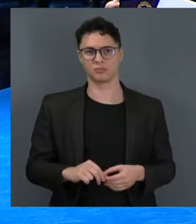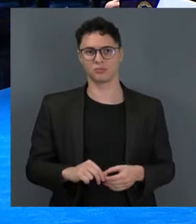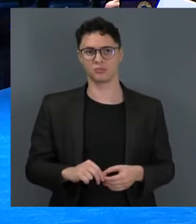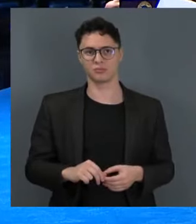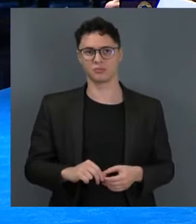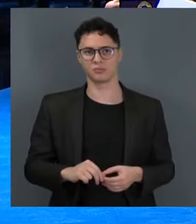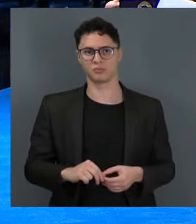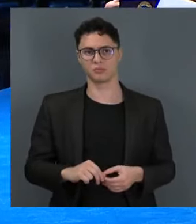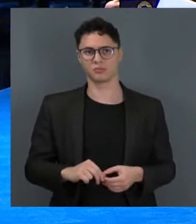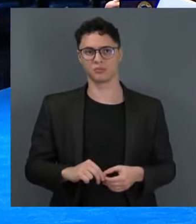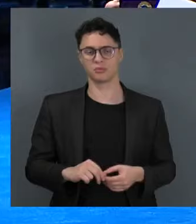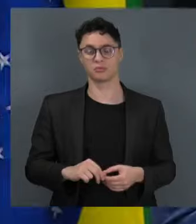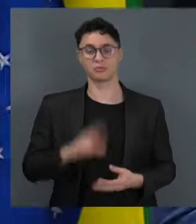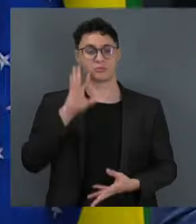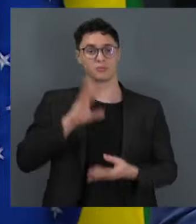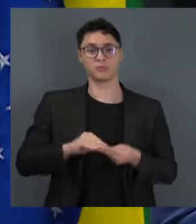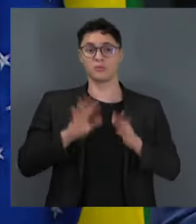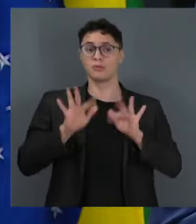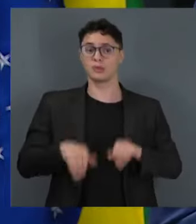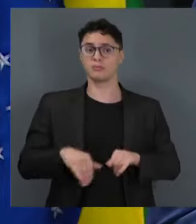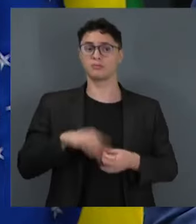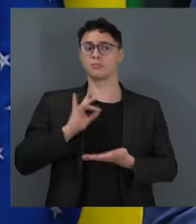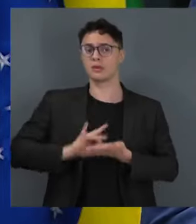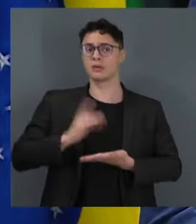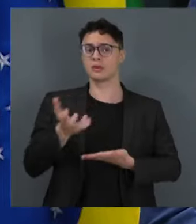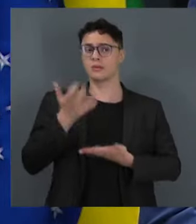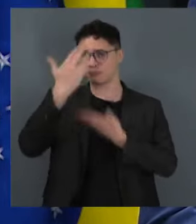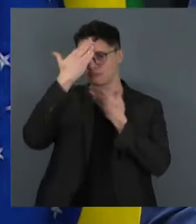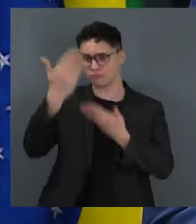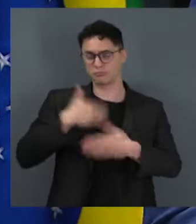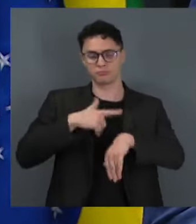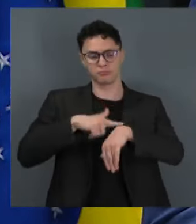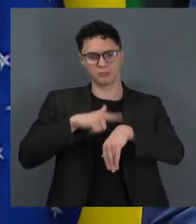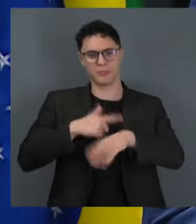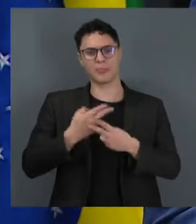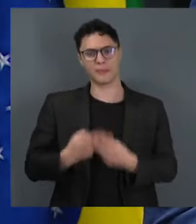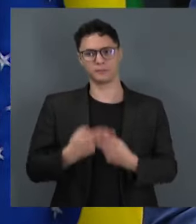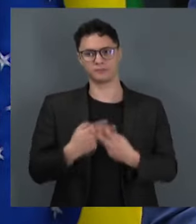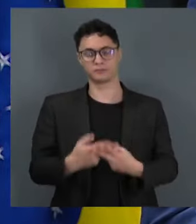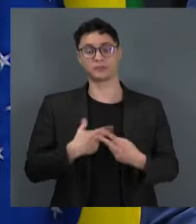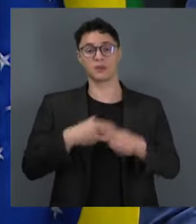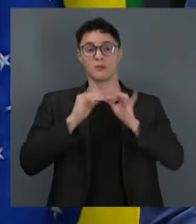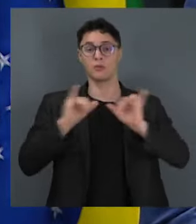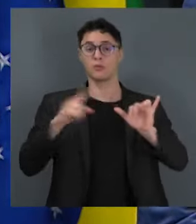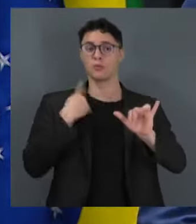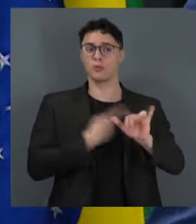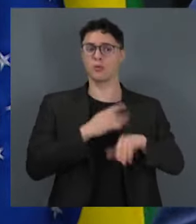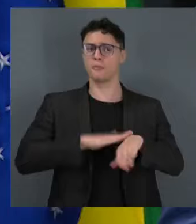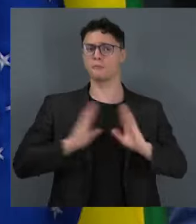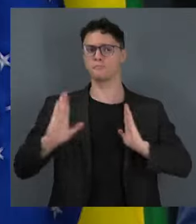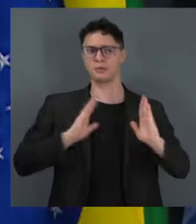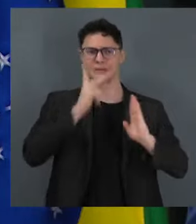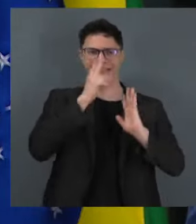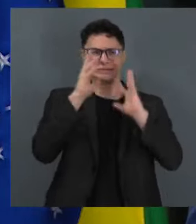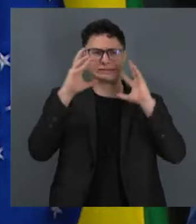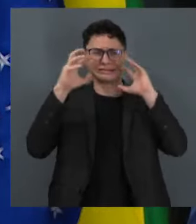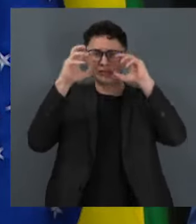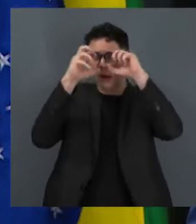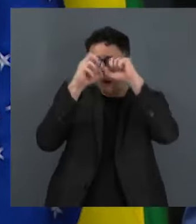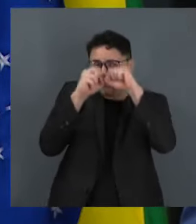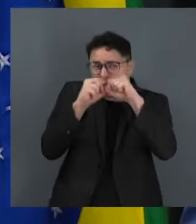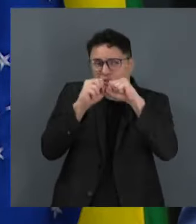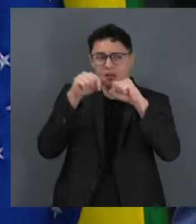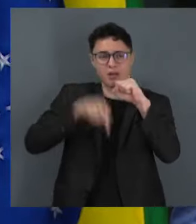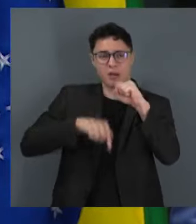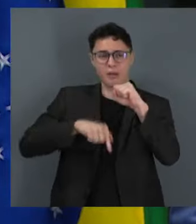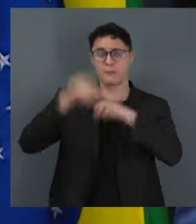que encerrando realmente lhe agradecendo pela tolerância e dizendo que nós estamos no momento de trevas no Brasil no